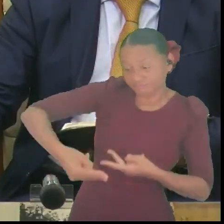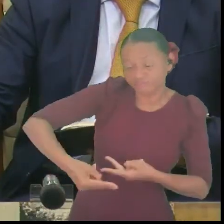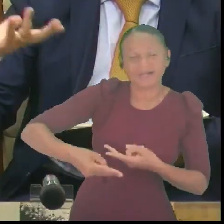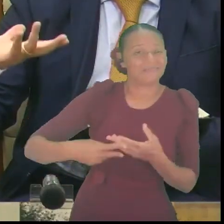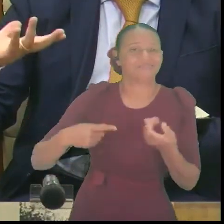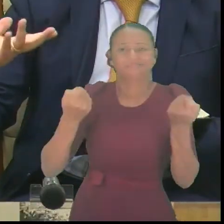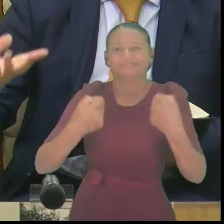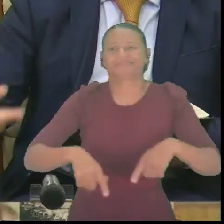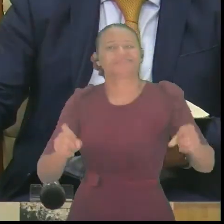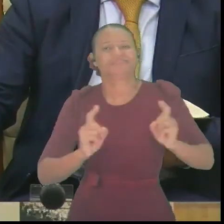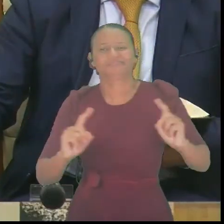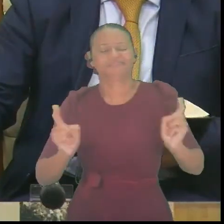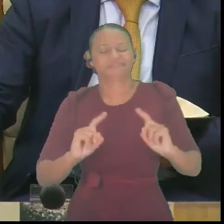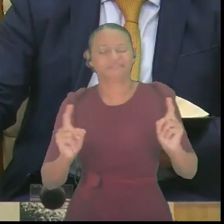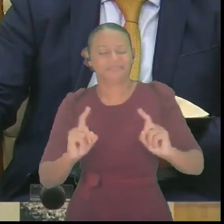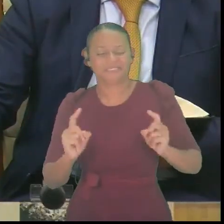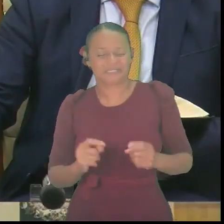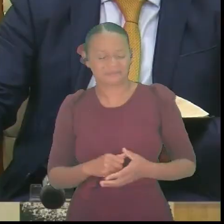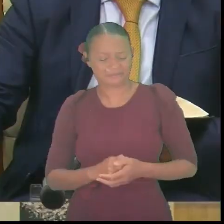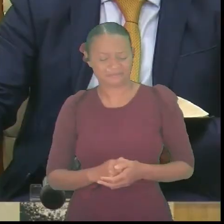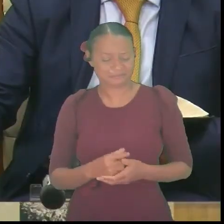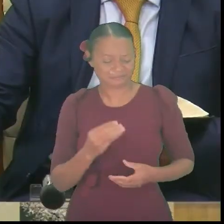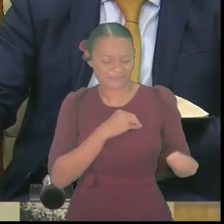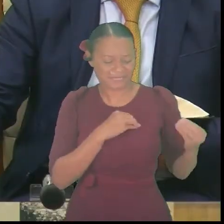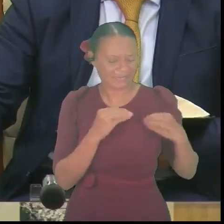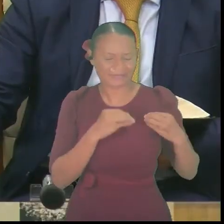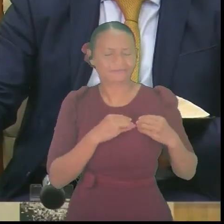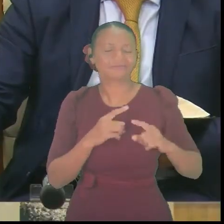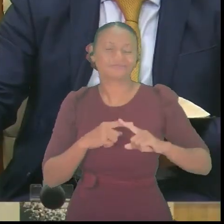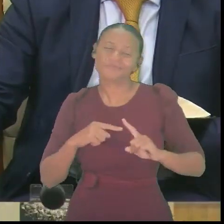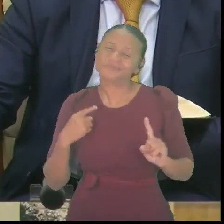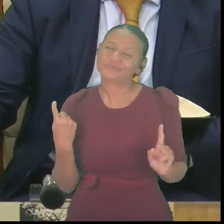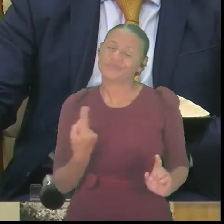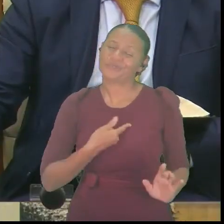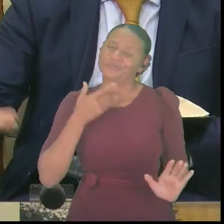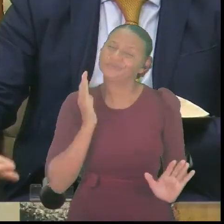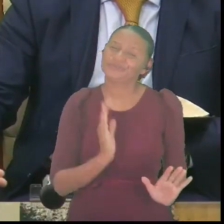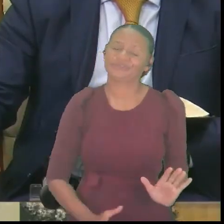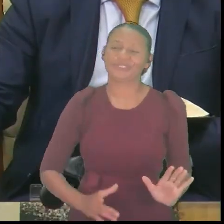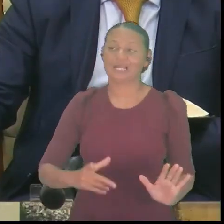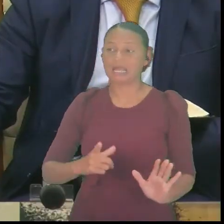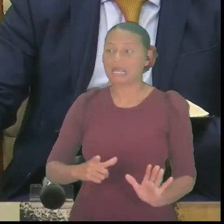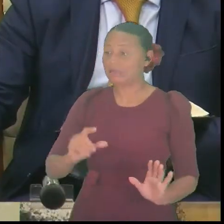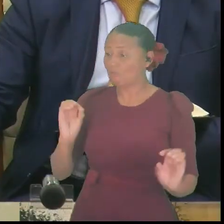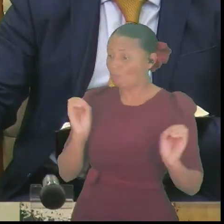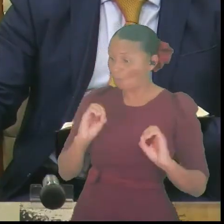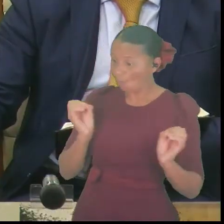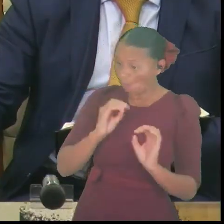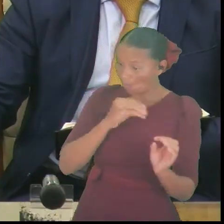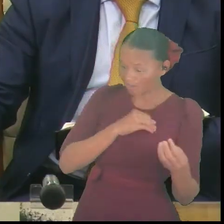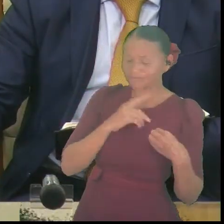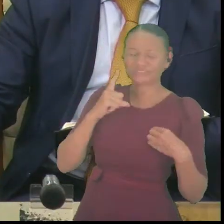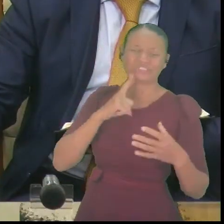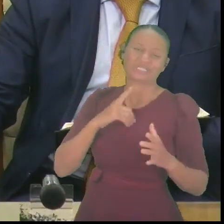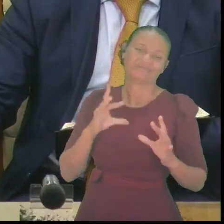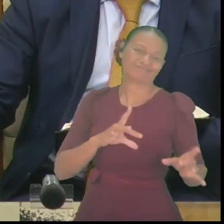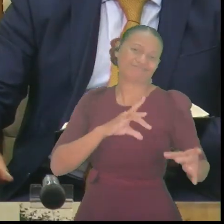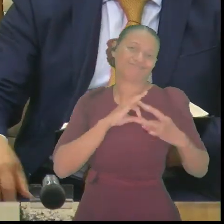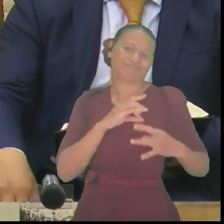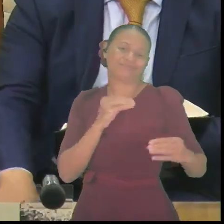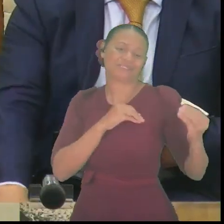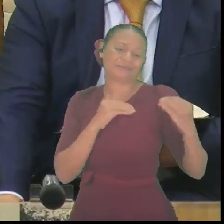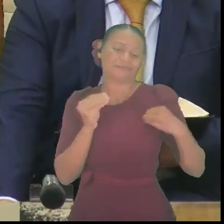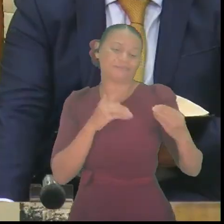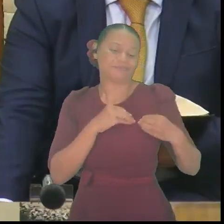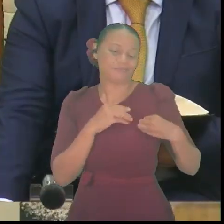precisamos pecar para ser pecador. Nós somos pecadores mesmo antes de cometermos o primeiro pecado, porque a semente